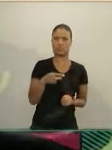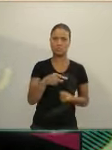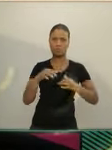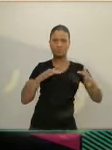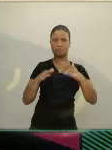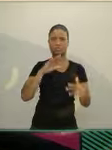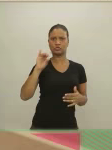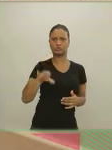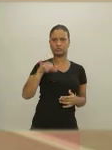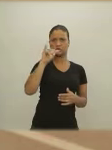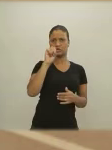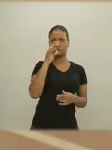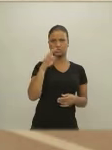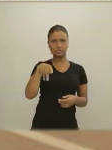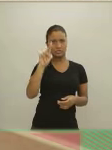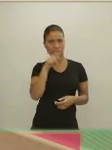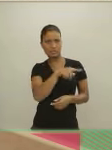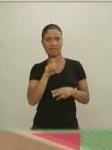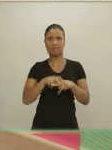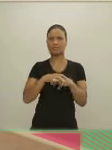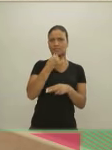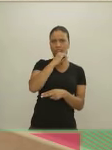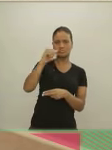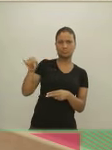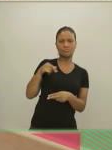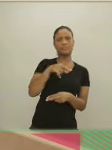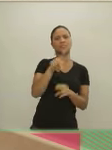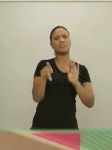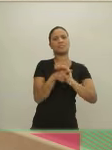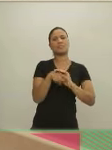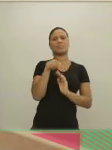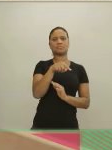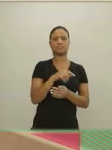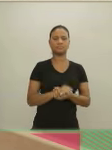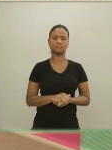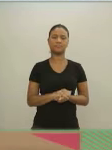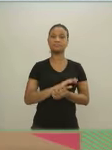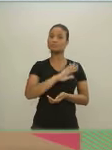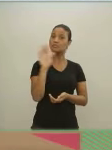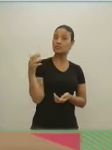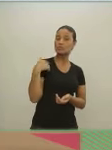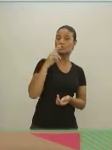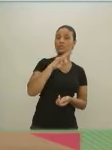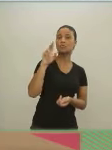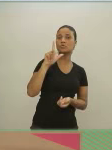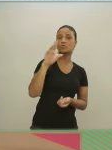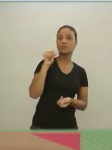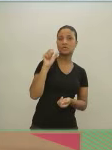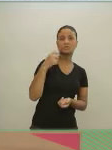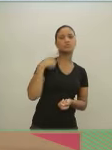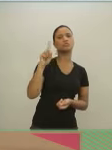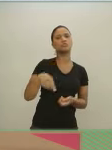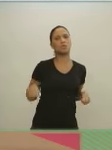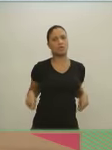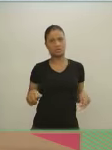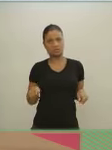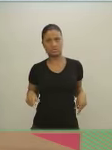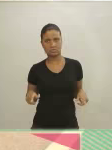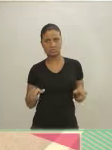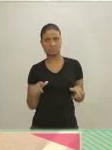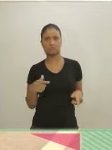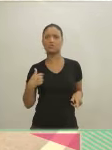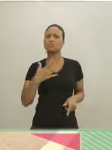faz uma adaptação Oi eu sou Lucas e eu sou cadeirante eu eu gosto muito de